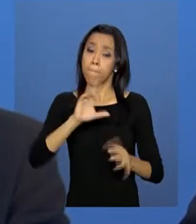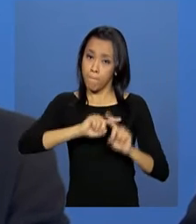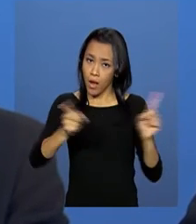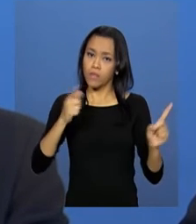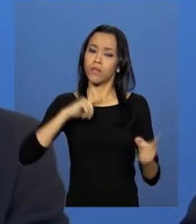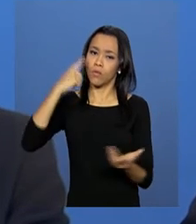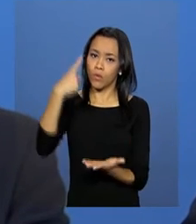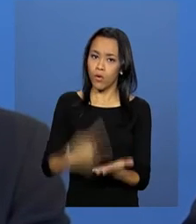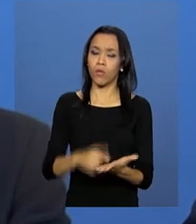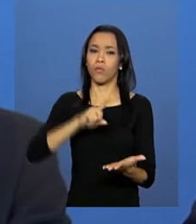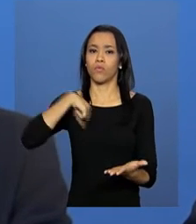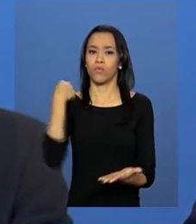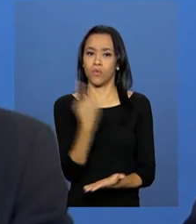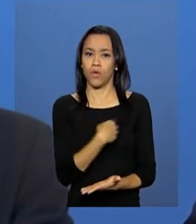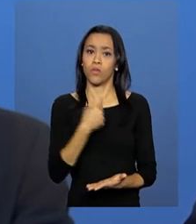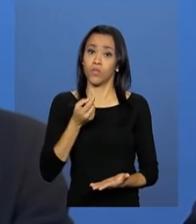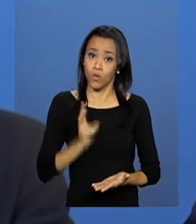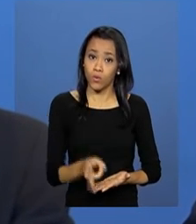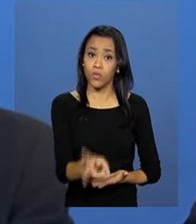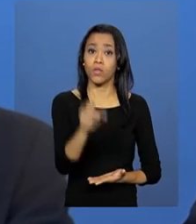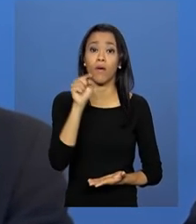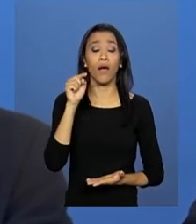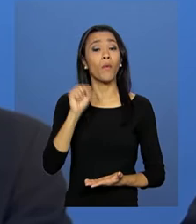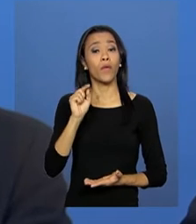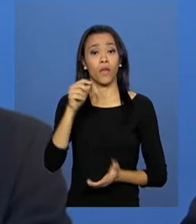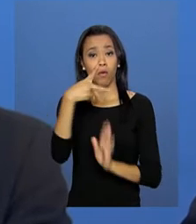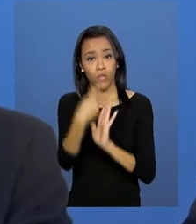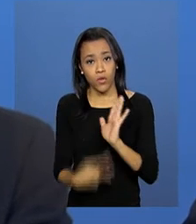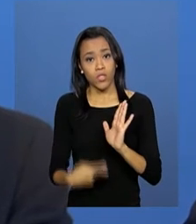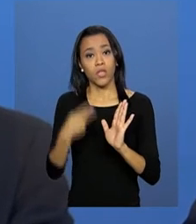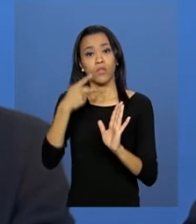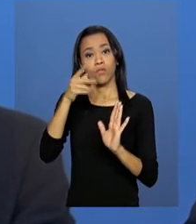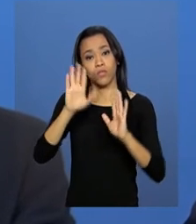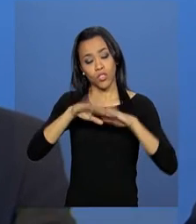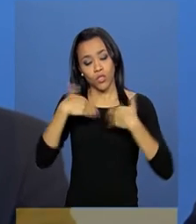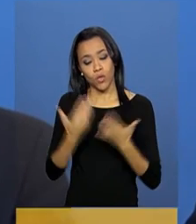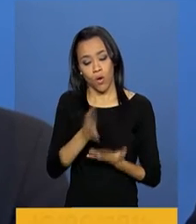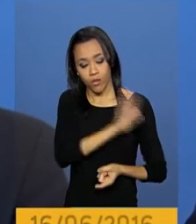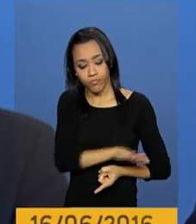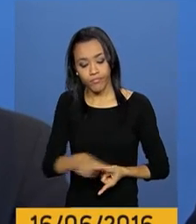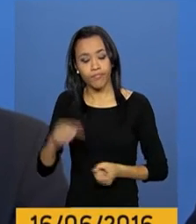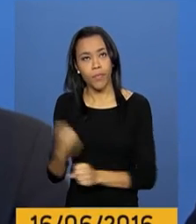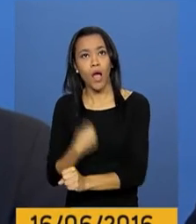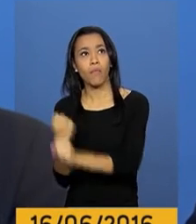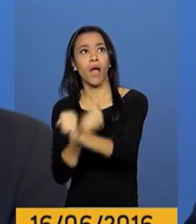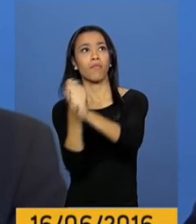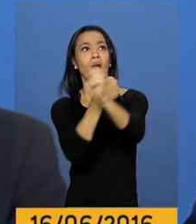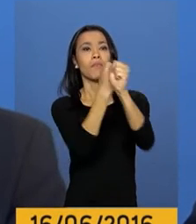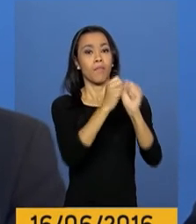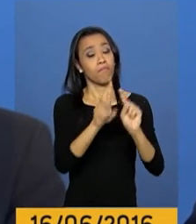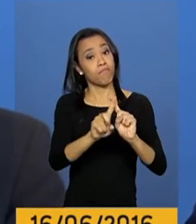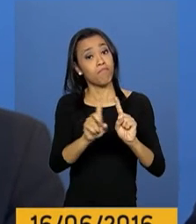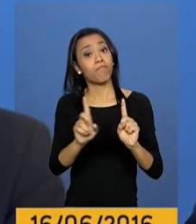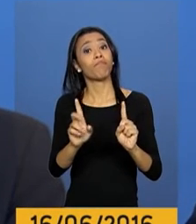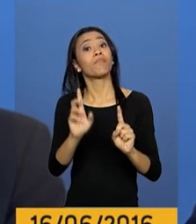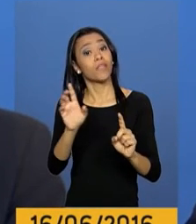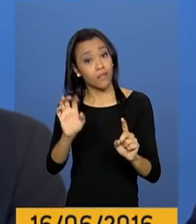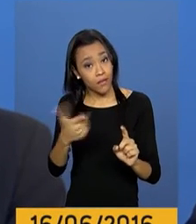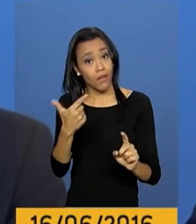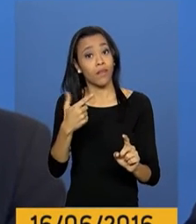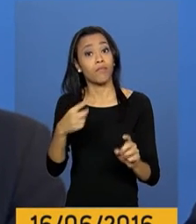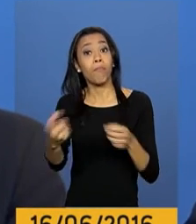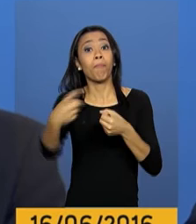dar continuidade ao projeto de educação infantil, passando, evidentemente, por uma parceria com